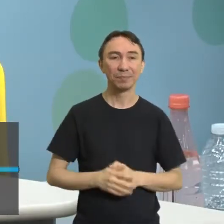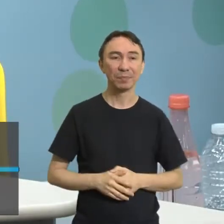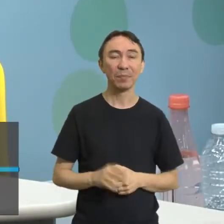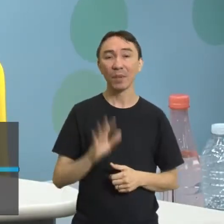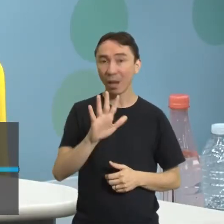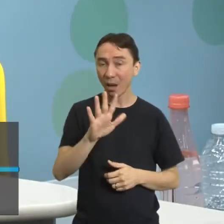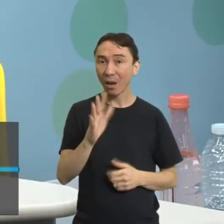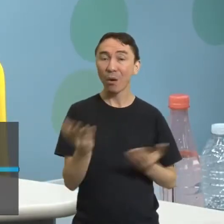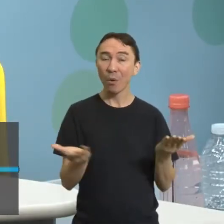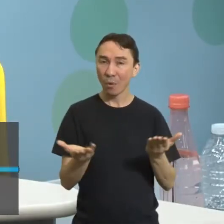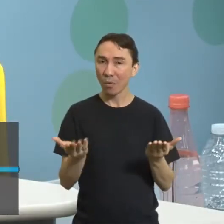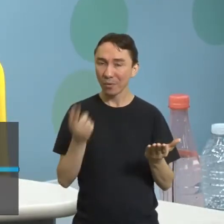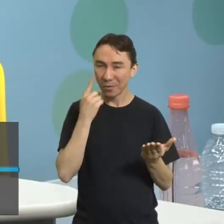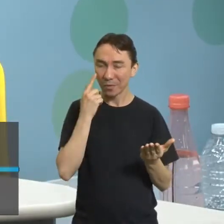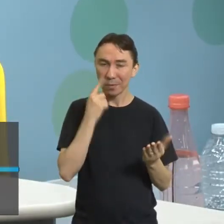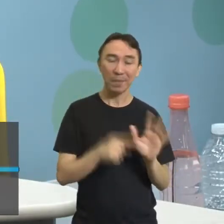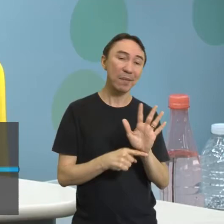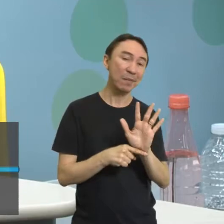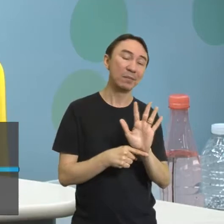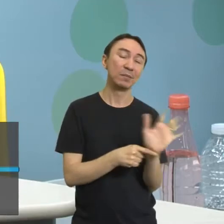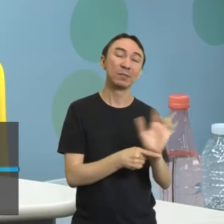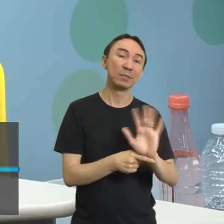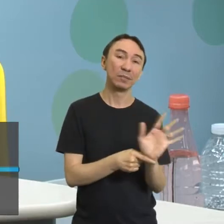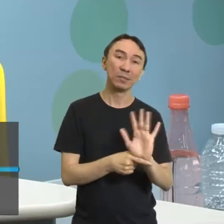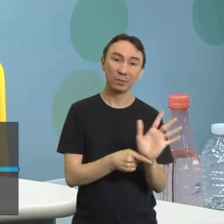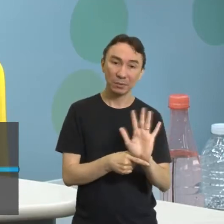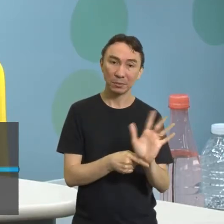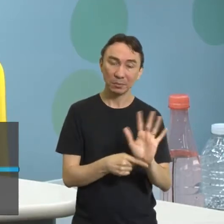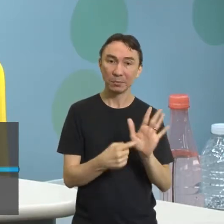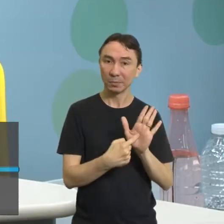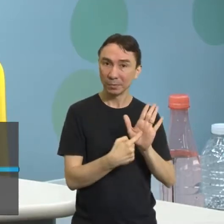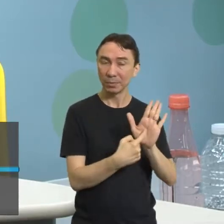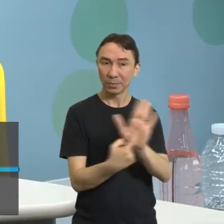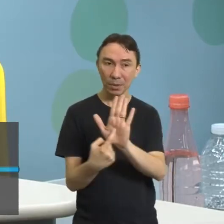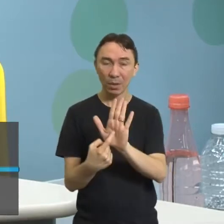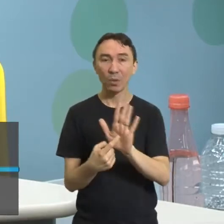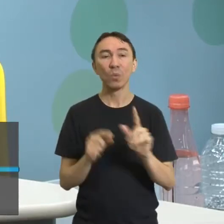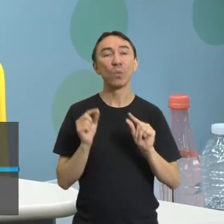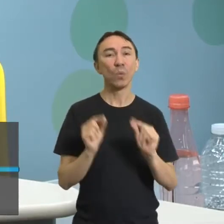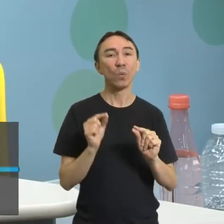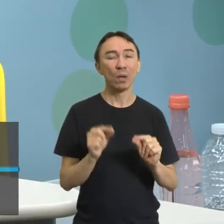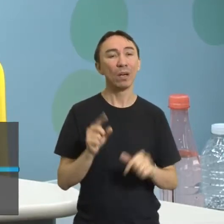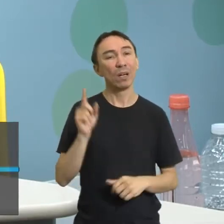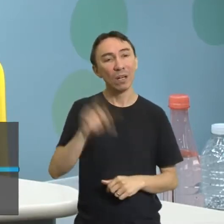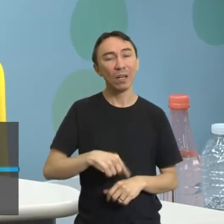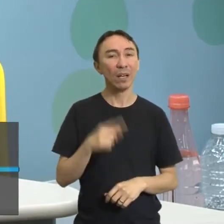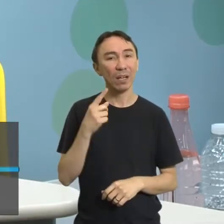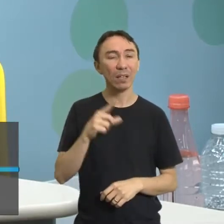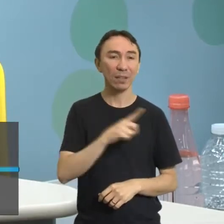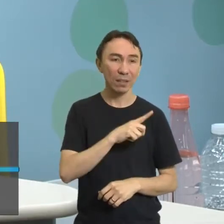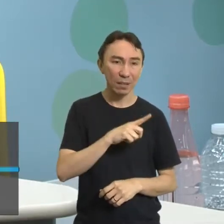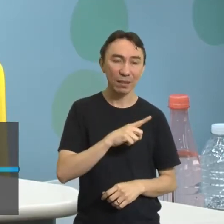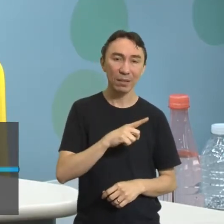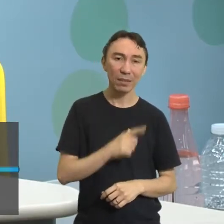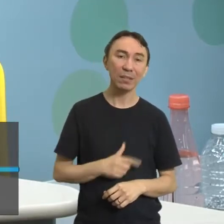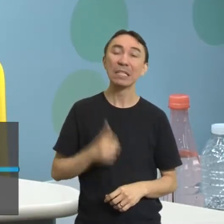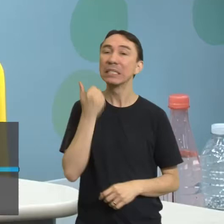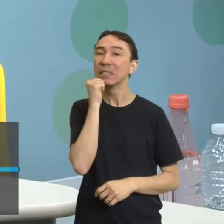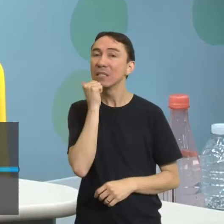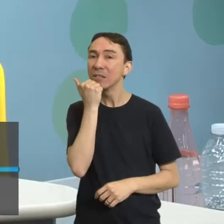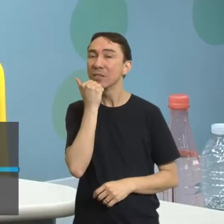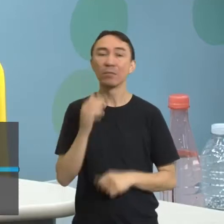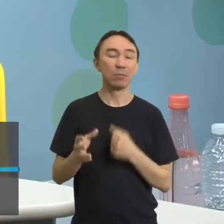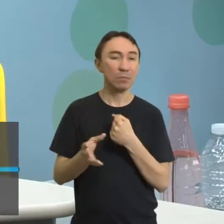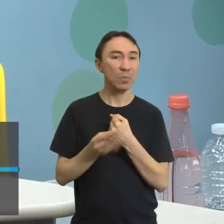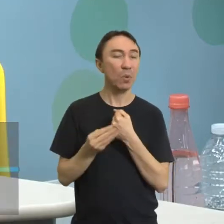para vocês um vídeo. Esse vídeo, ele fala sobre as características do conhecimento científico, né, e